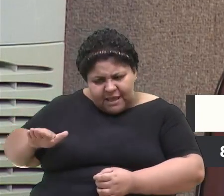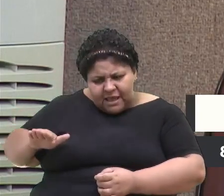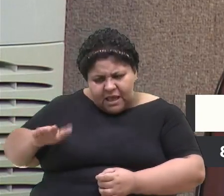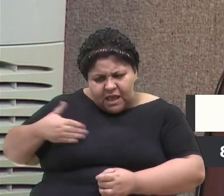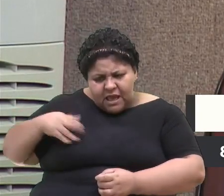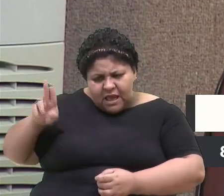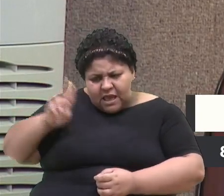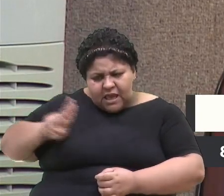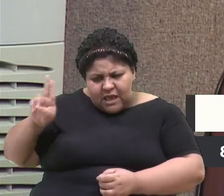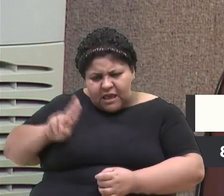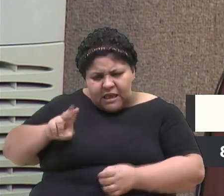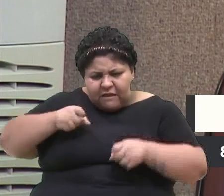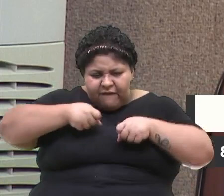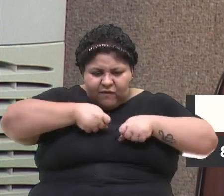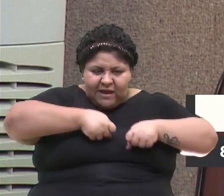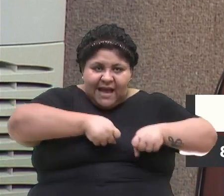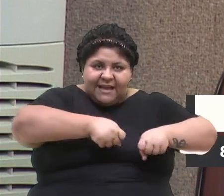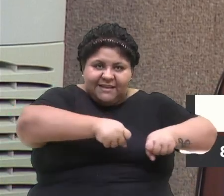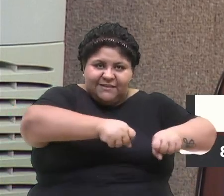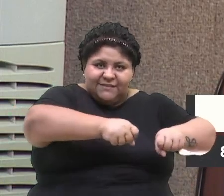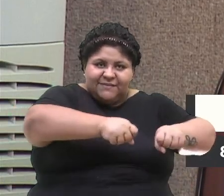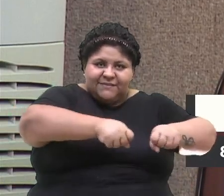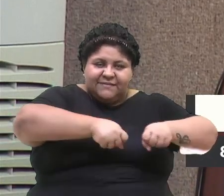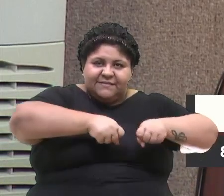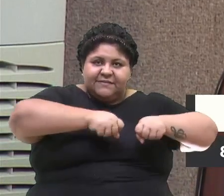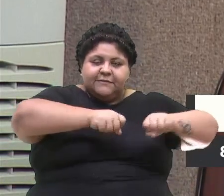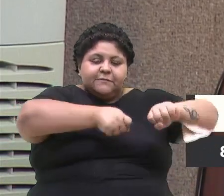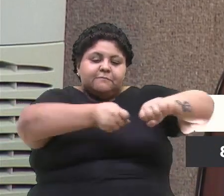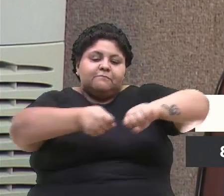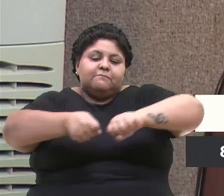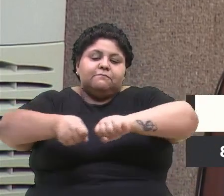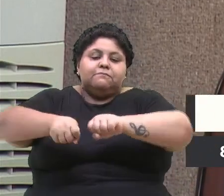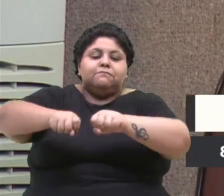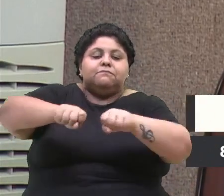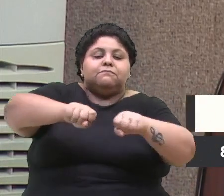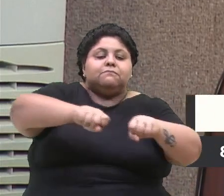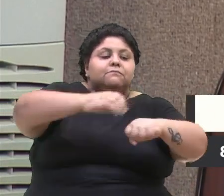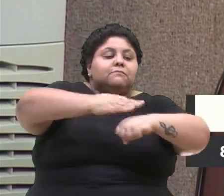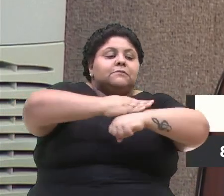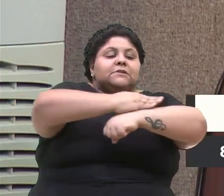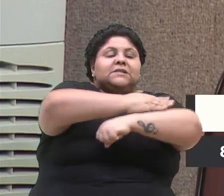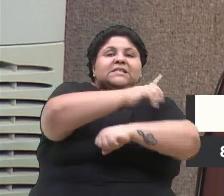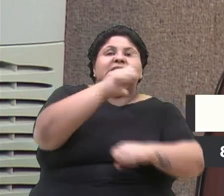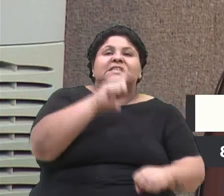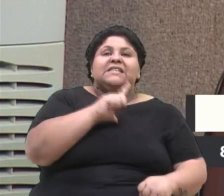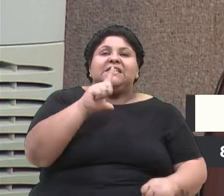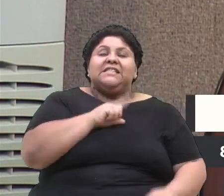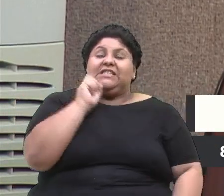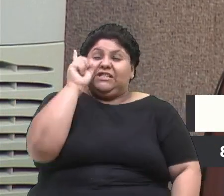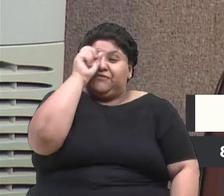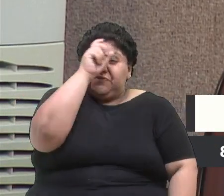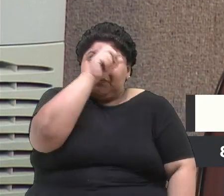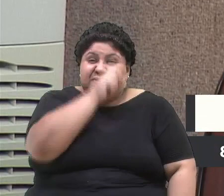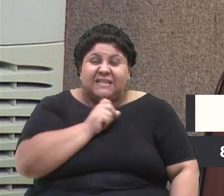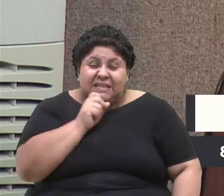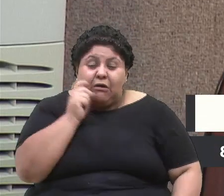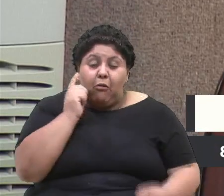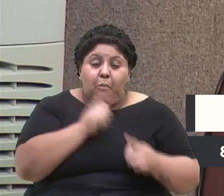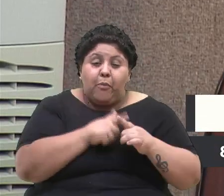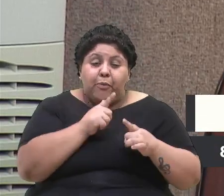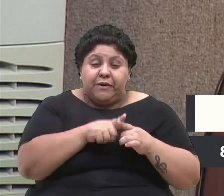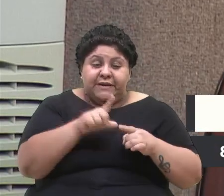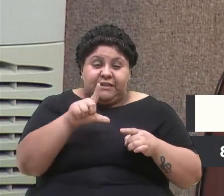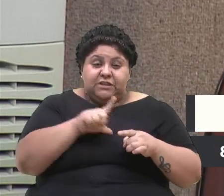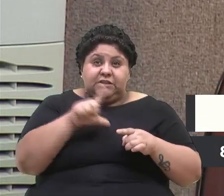de bebê, e transitar pelas calçadas, eu tinha maior dificuldade, porque ou tinha obstáculos,